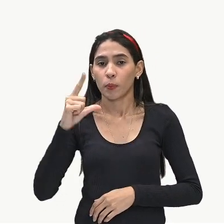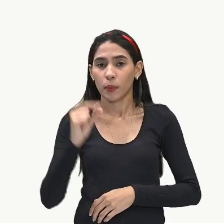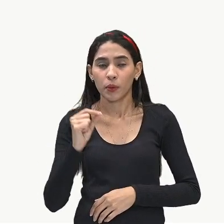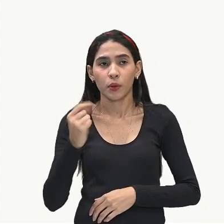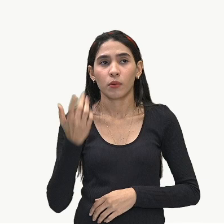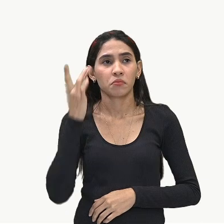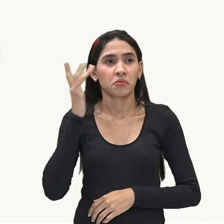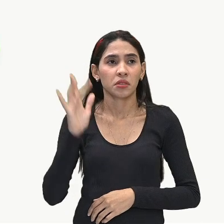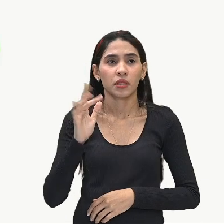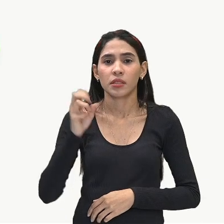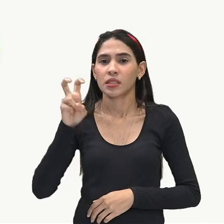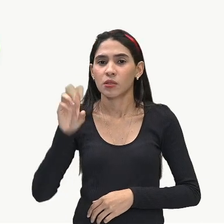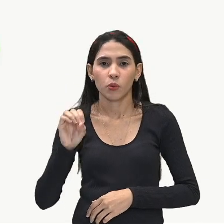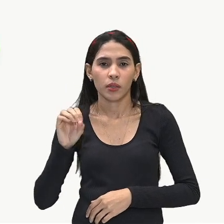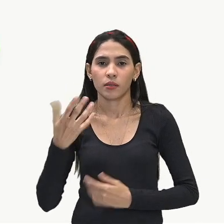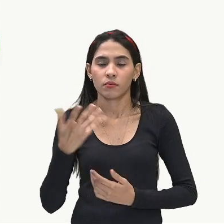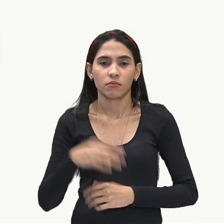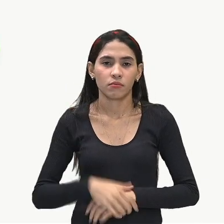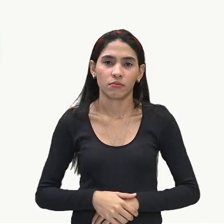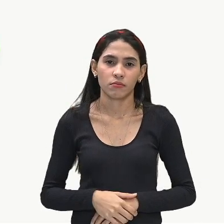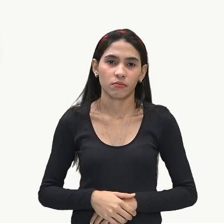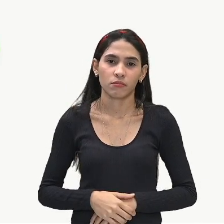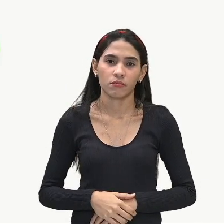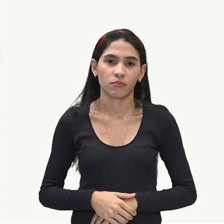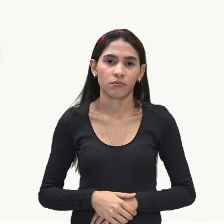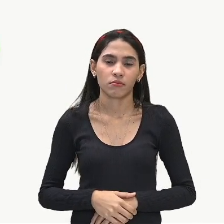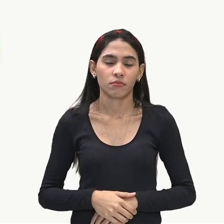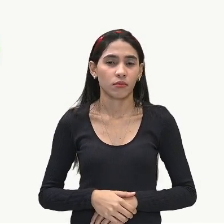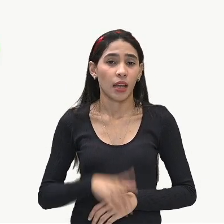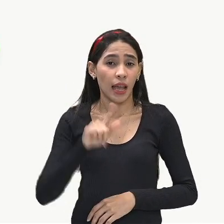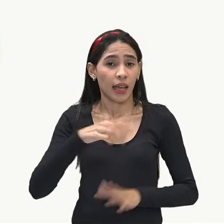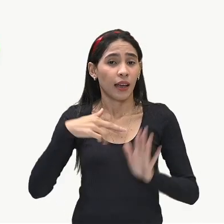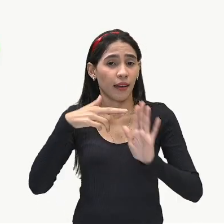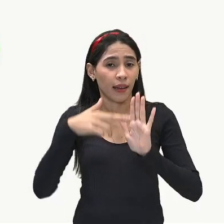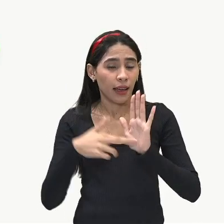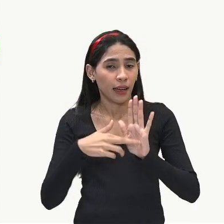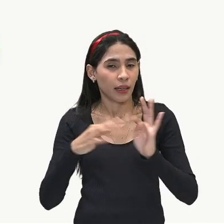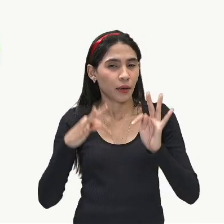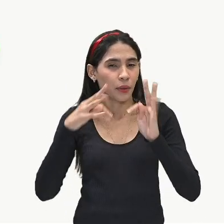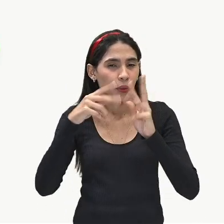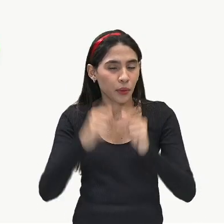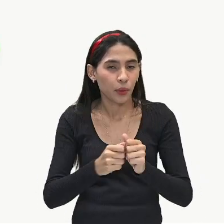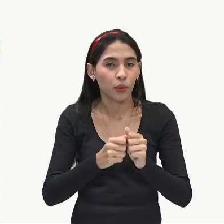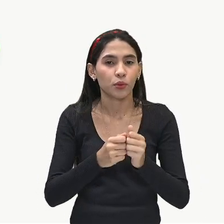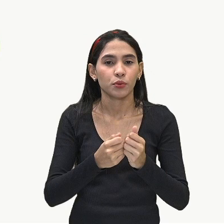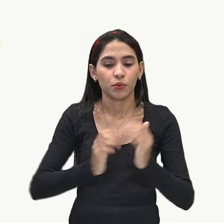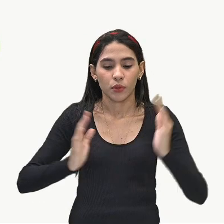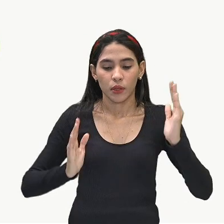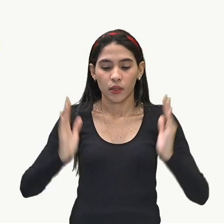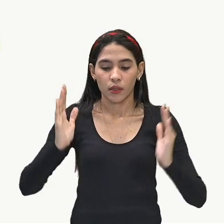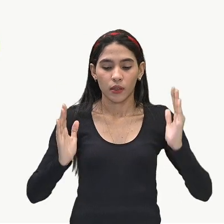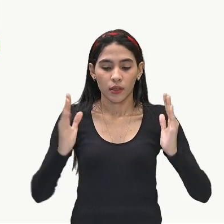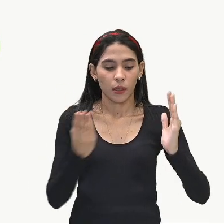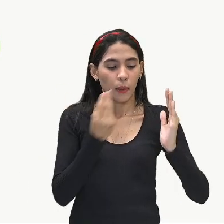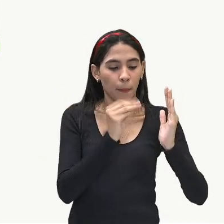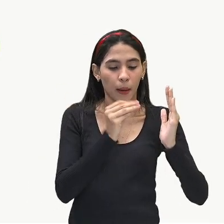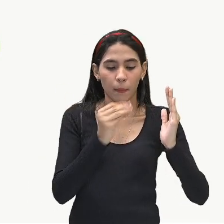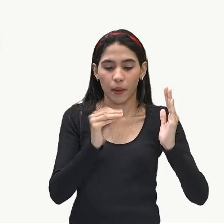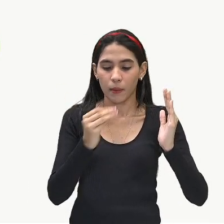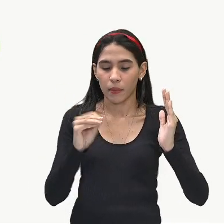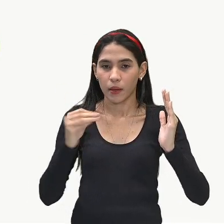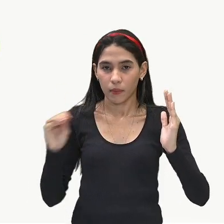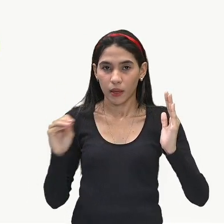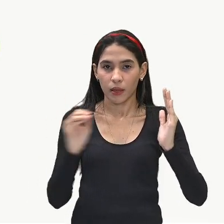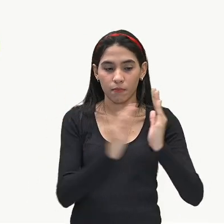lá, 50. Tá? Essa é a condição. Então, todos os números que eu colocar